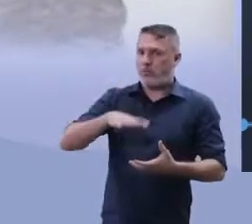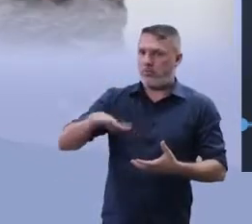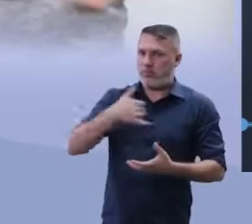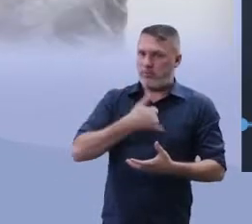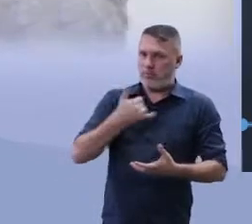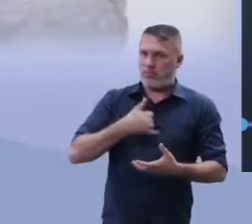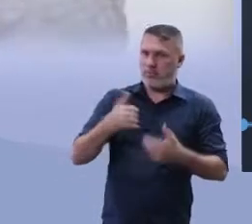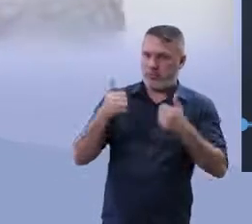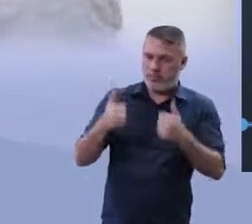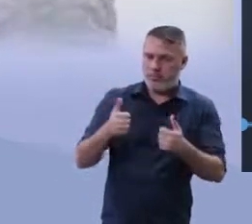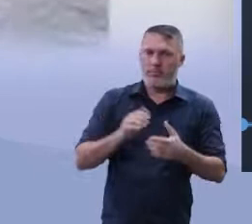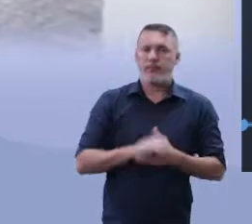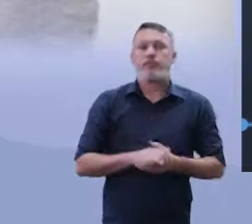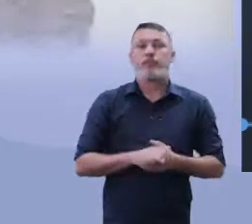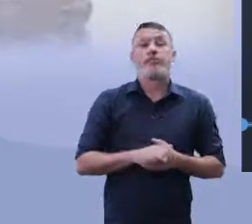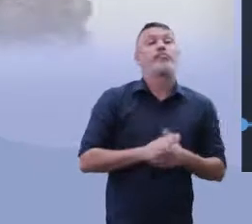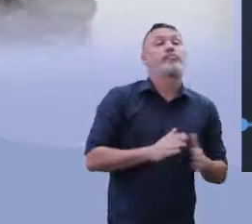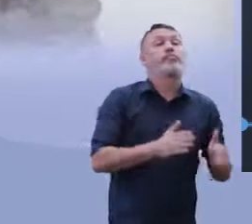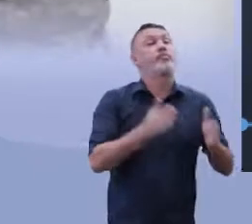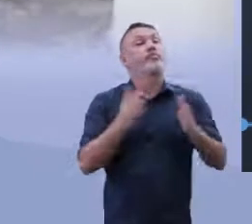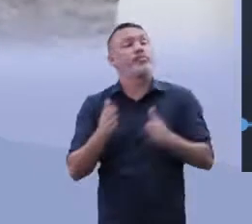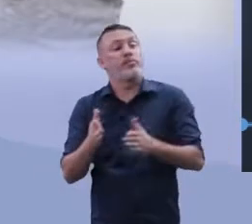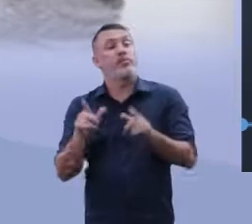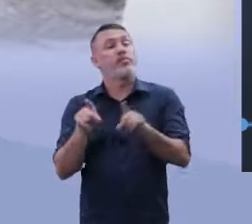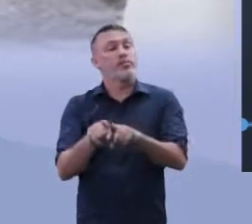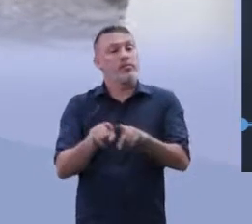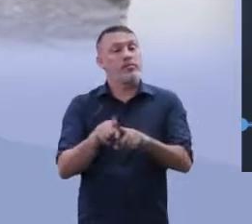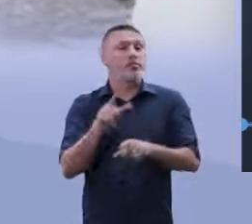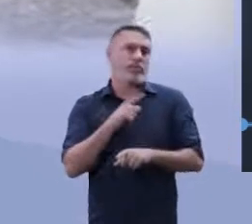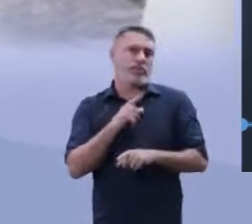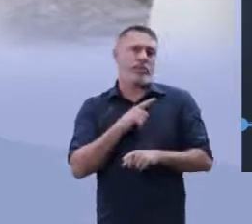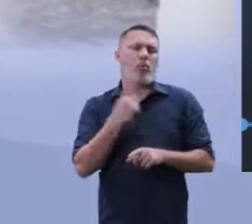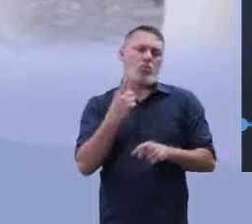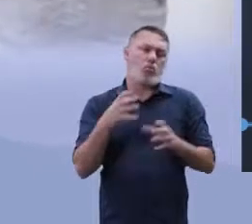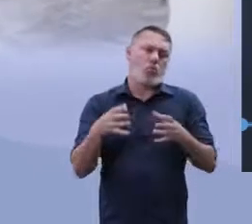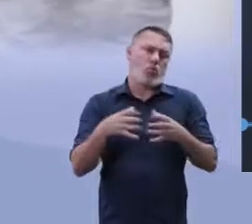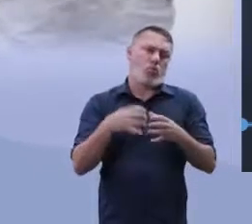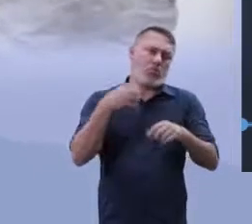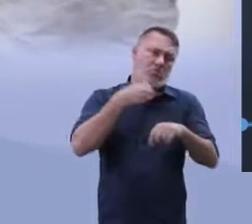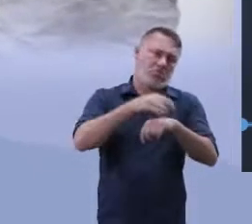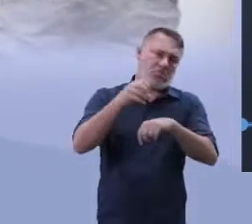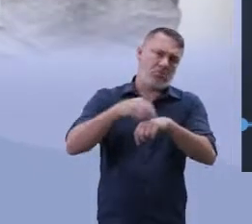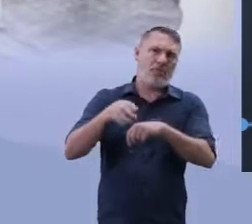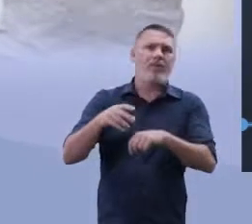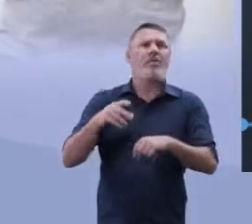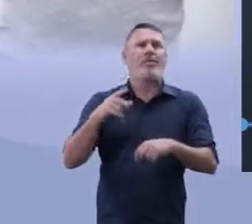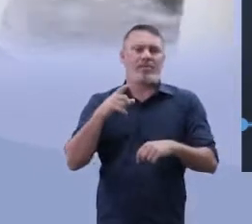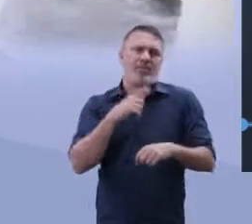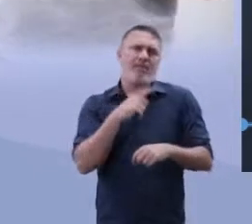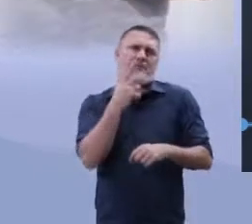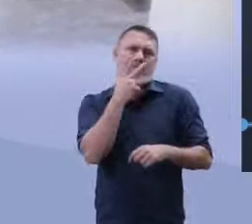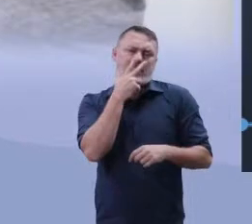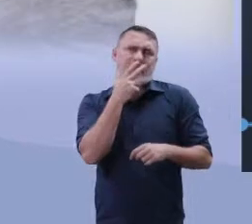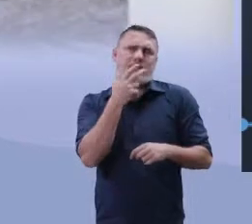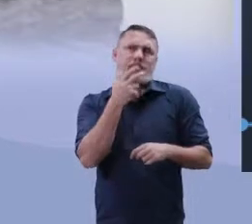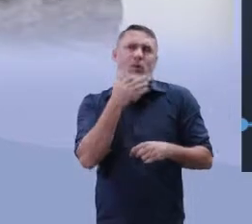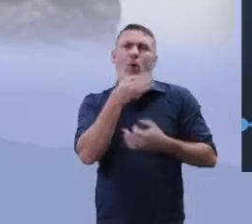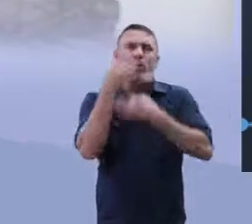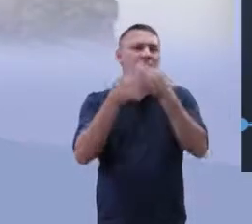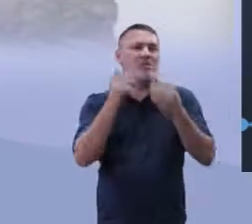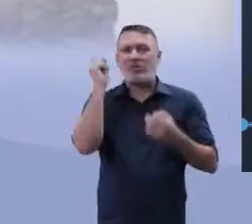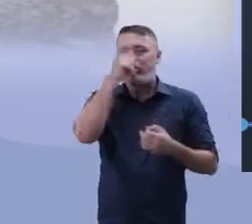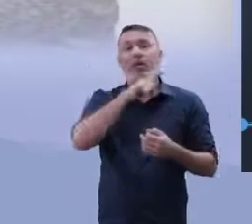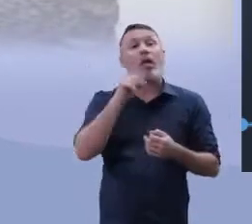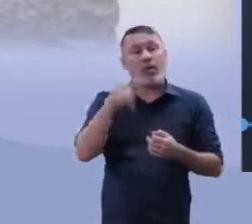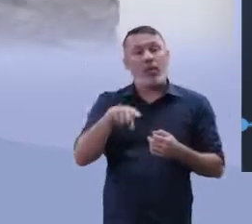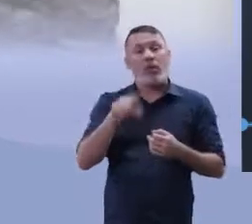dos adultos. Só que de outro lado, nós temos um grupo que nós podemos classificar como minorias que não é tão falado, mas que